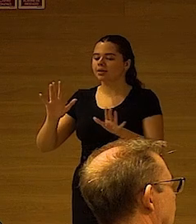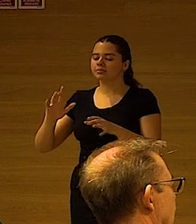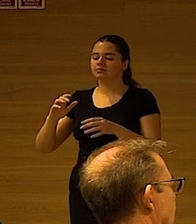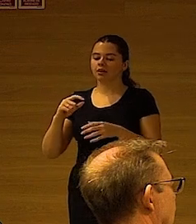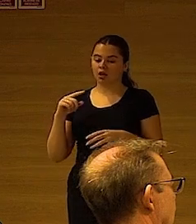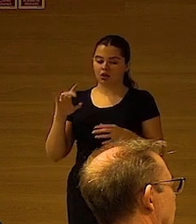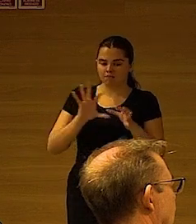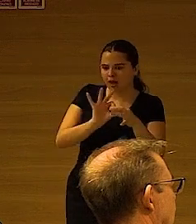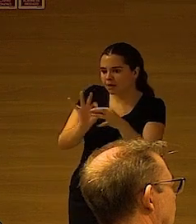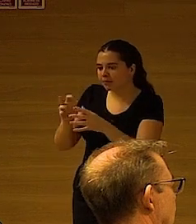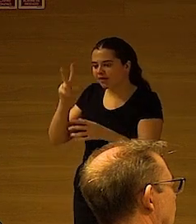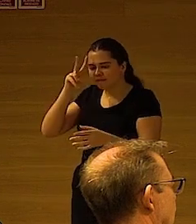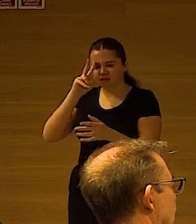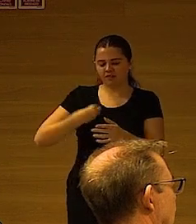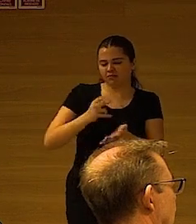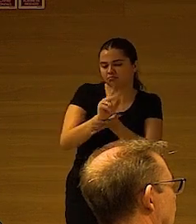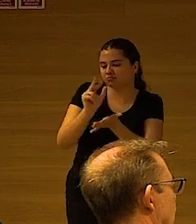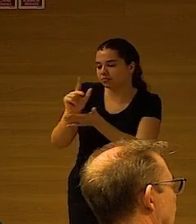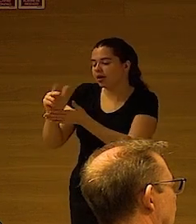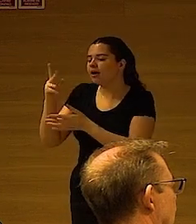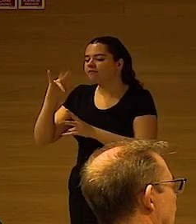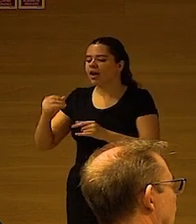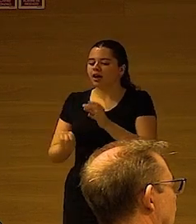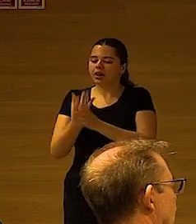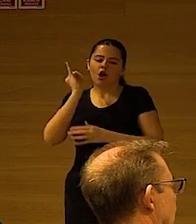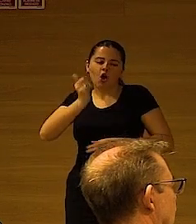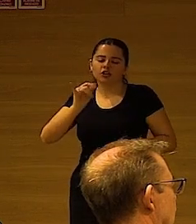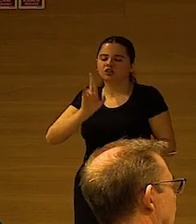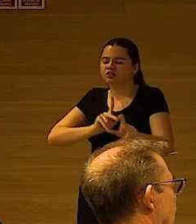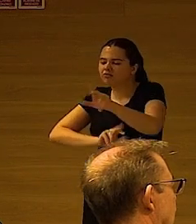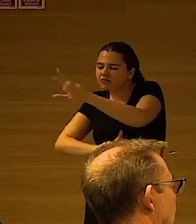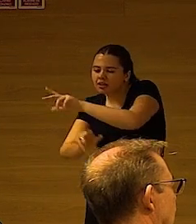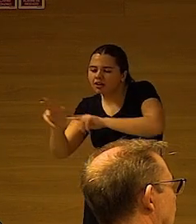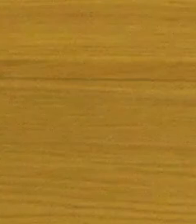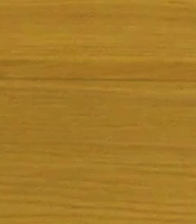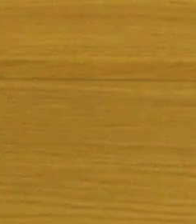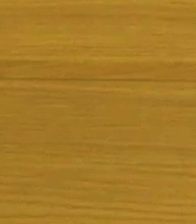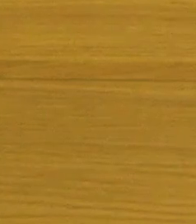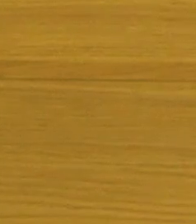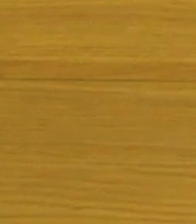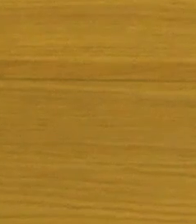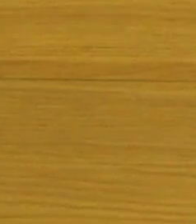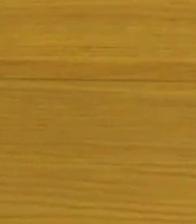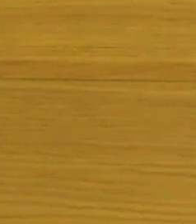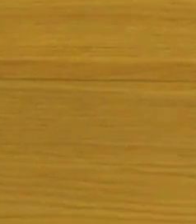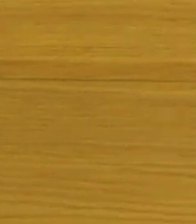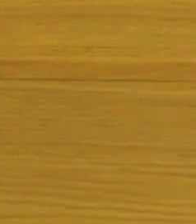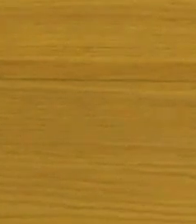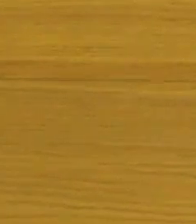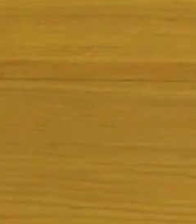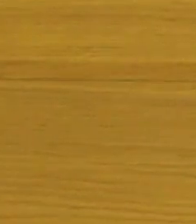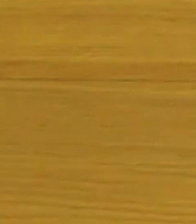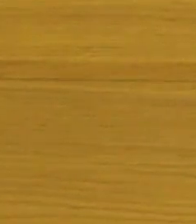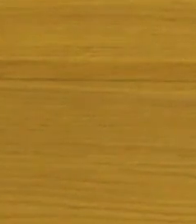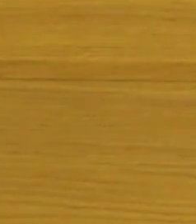grande bonito painel de sensibilidades distintas, voltadas ou para a história, ou para o